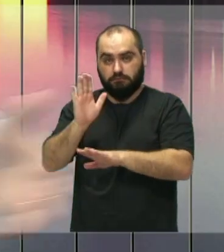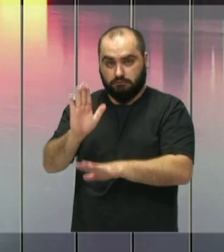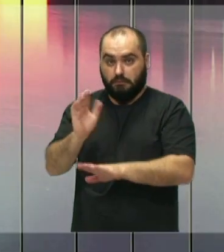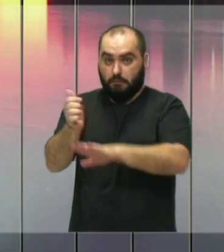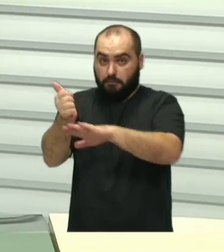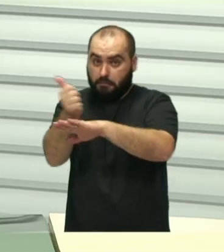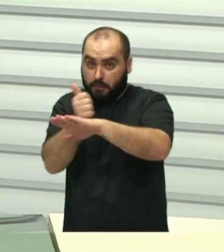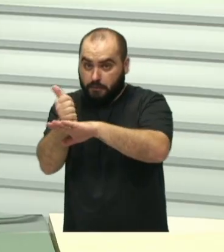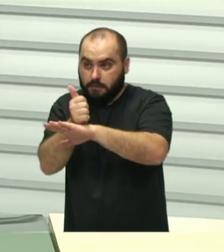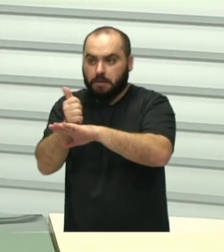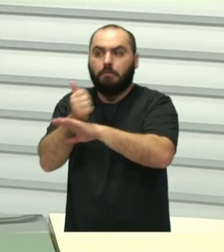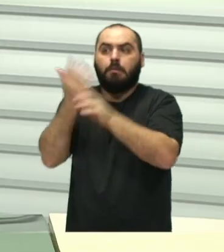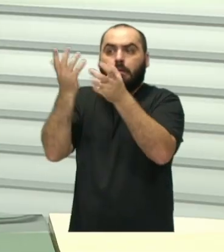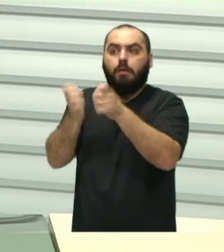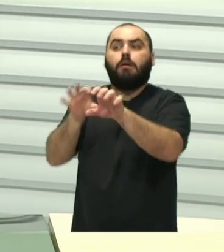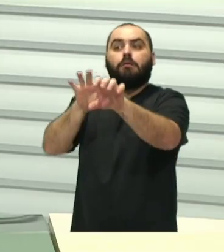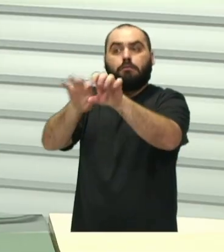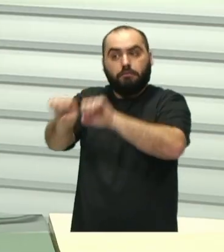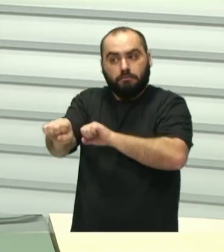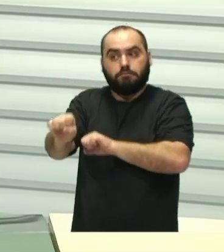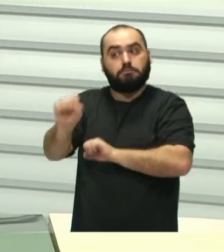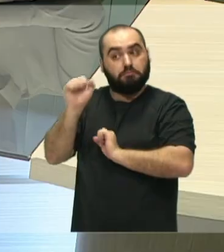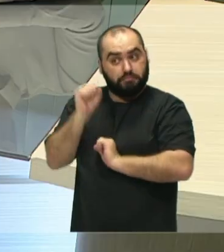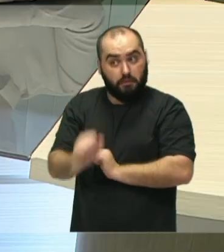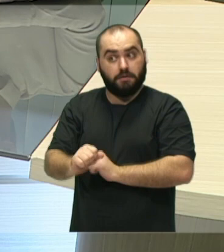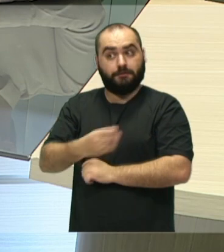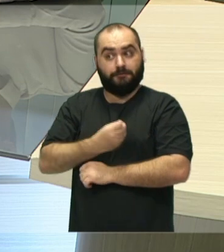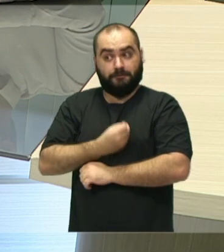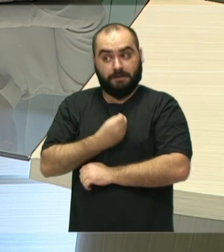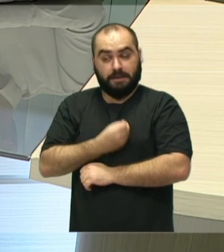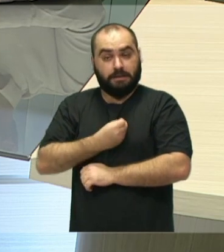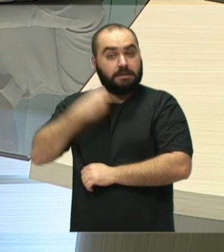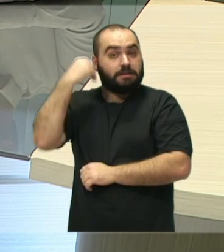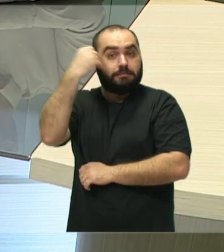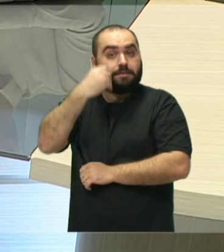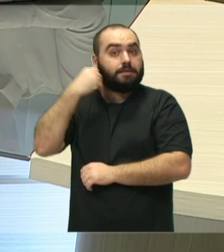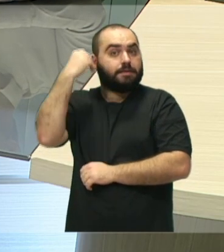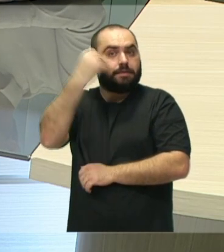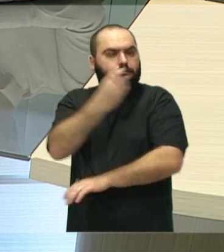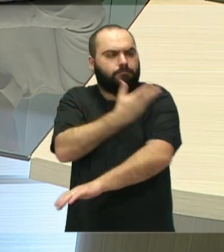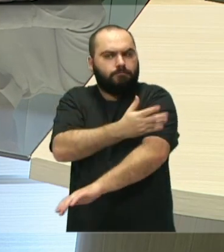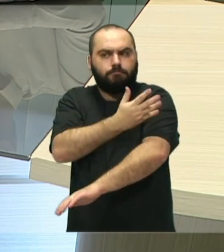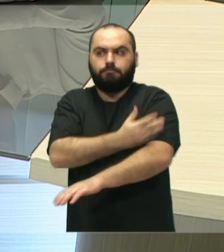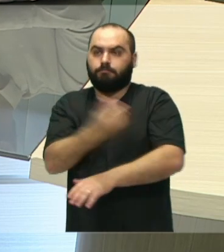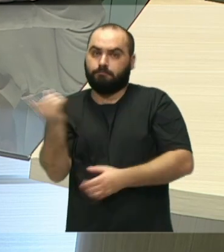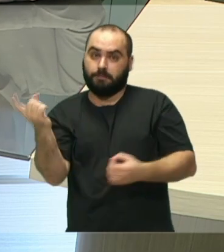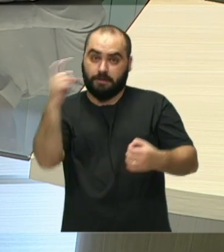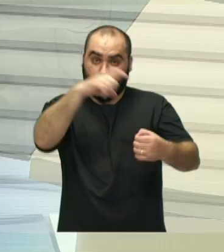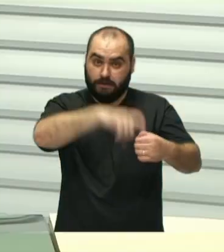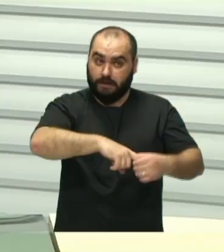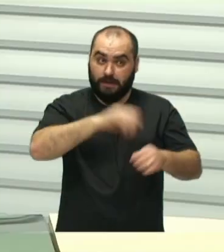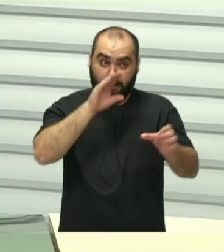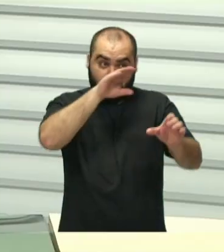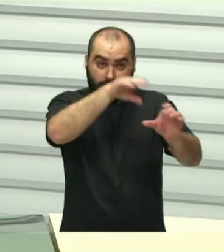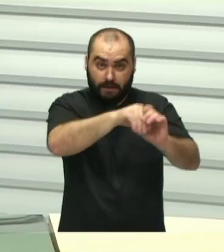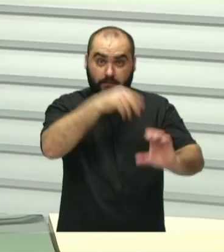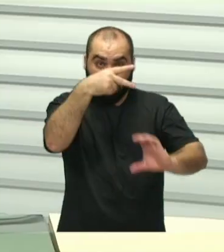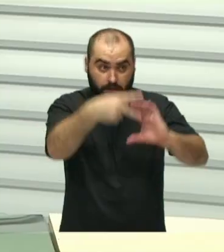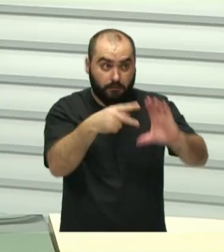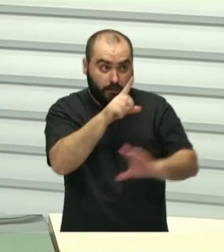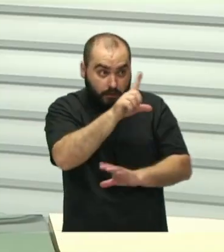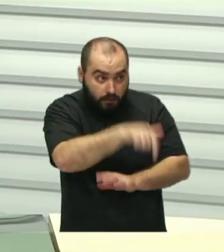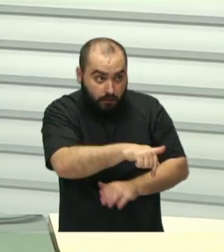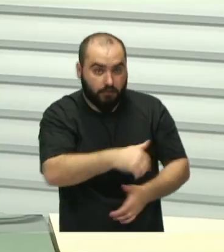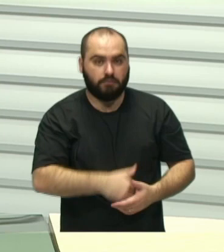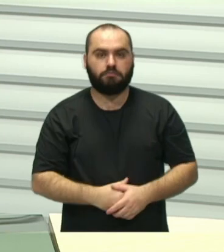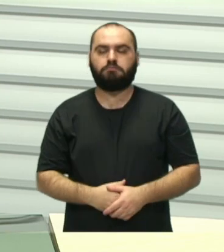capacitando estão buscando formação vão poder vir vivenciar na prática aqui dentro da câmera perfeito